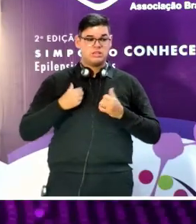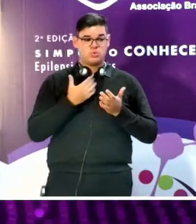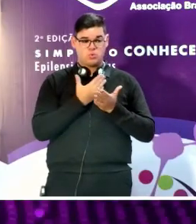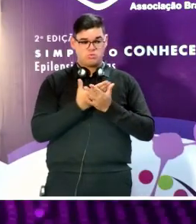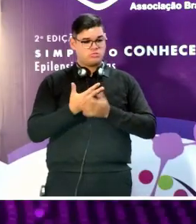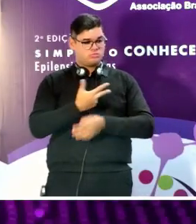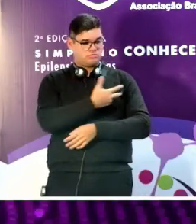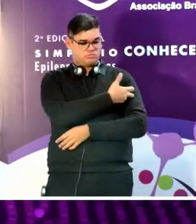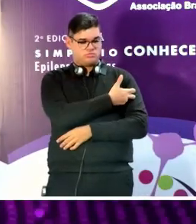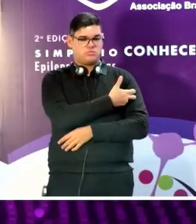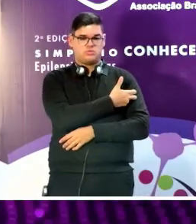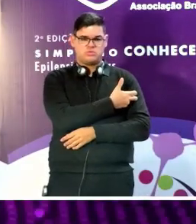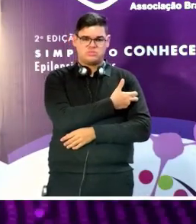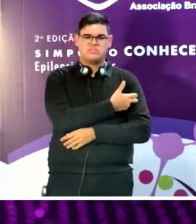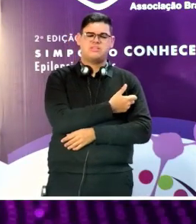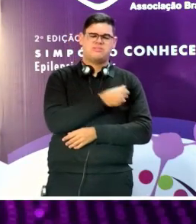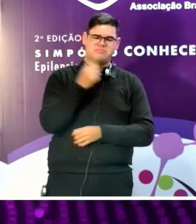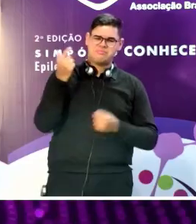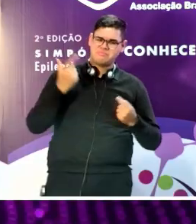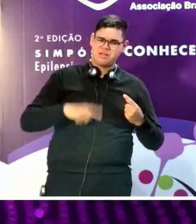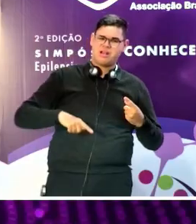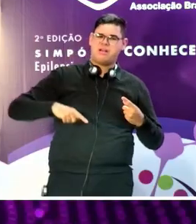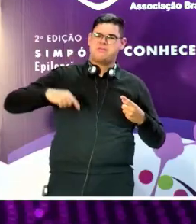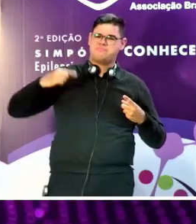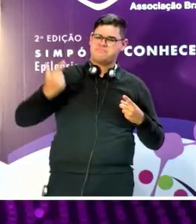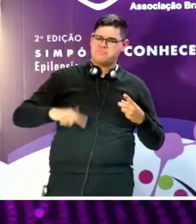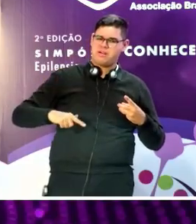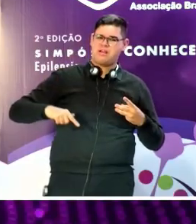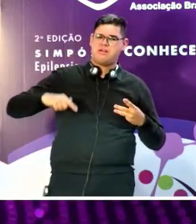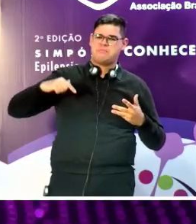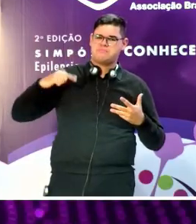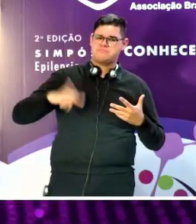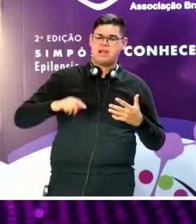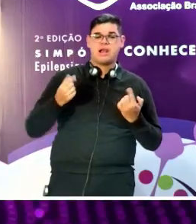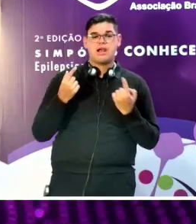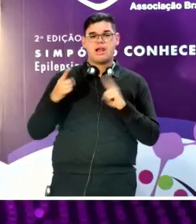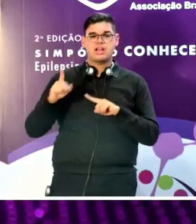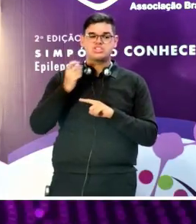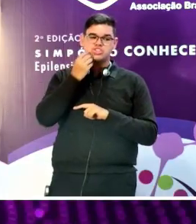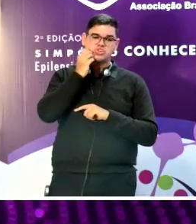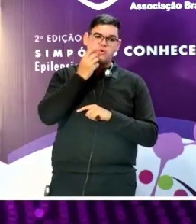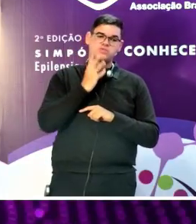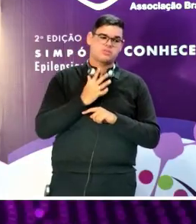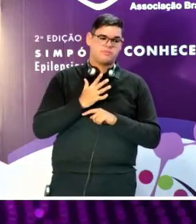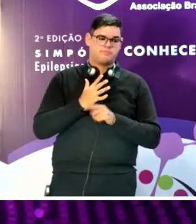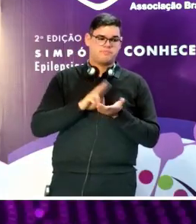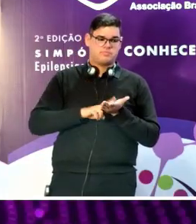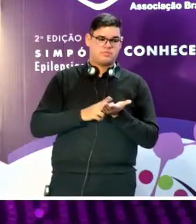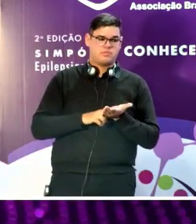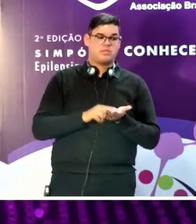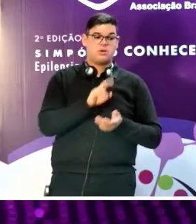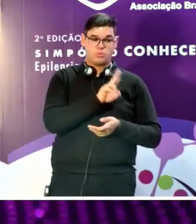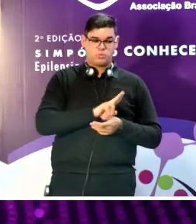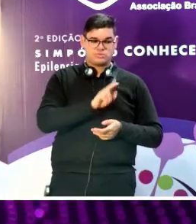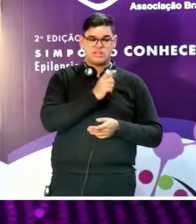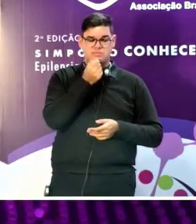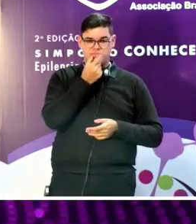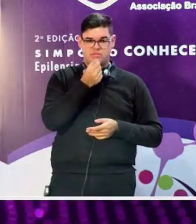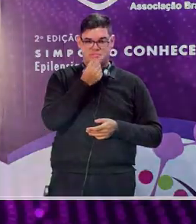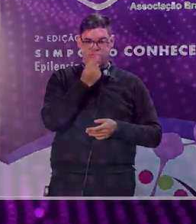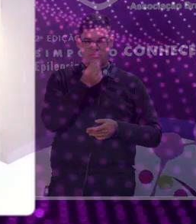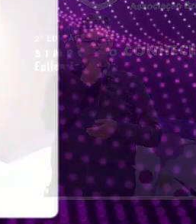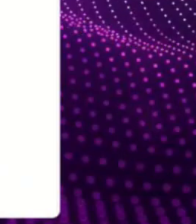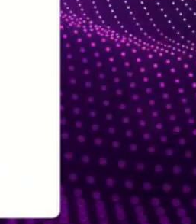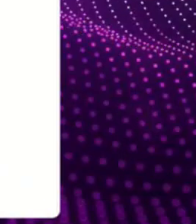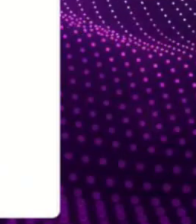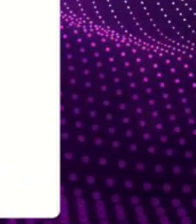com inúmeros anticonvulsionantes. Ele faz uso do fenobarbital, brometo de